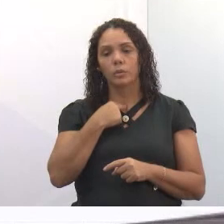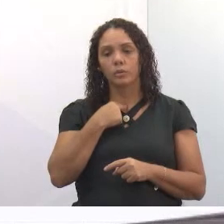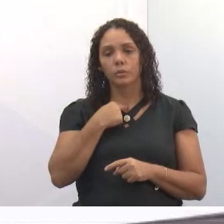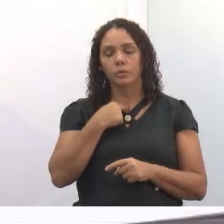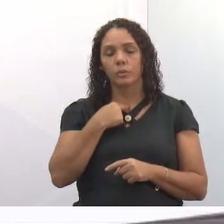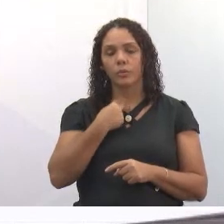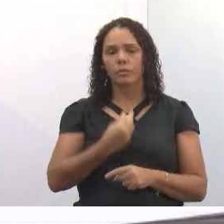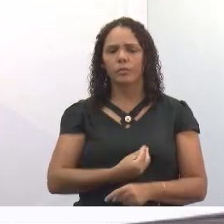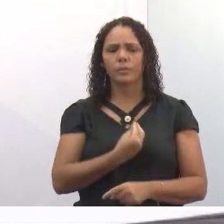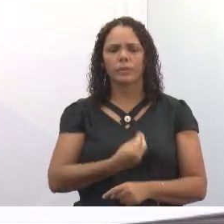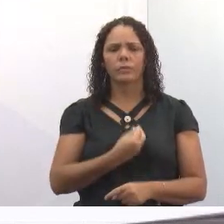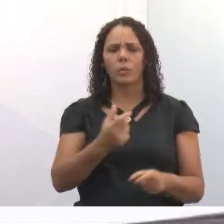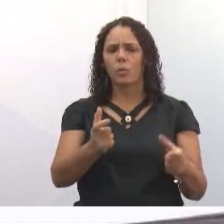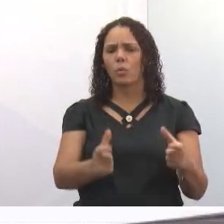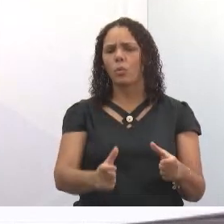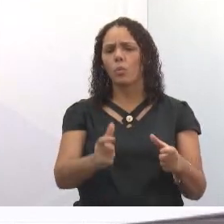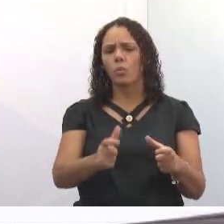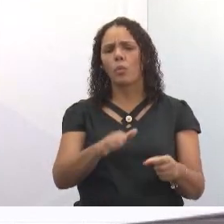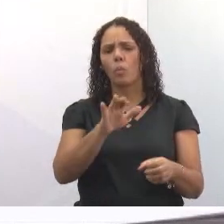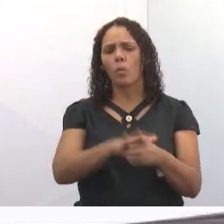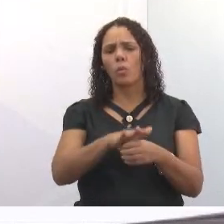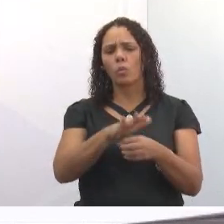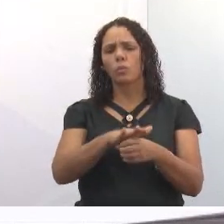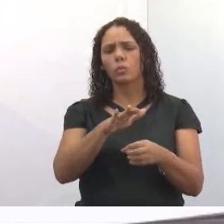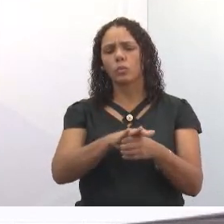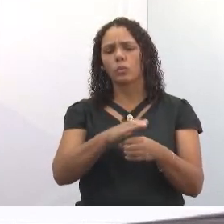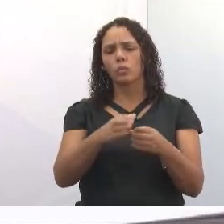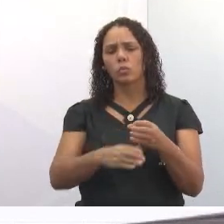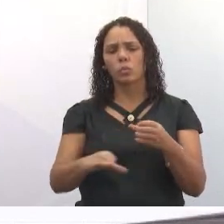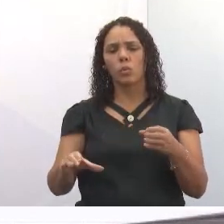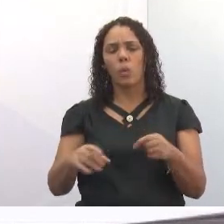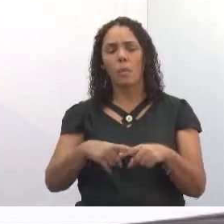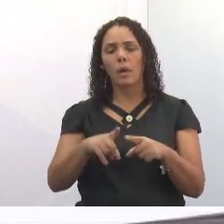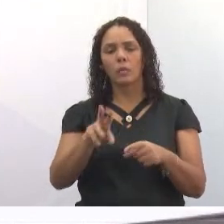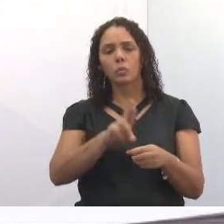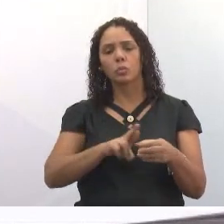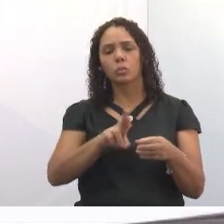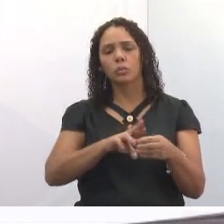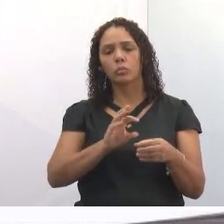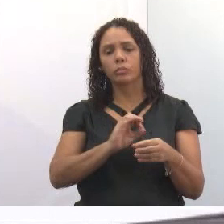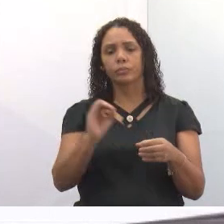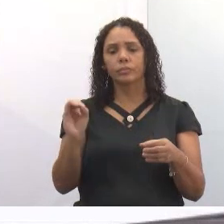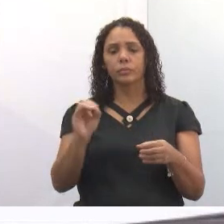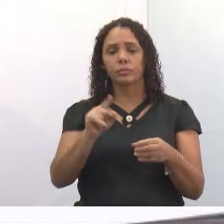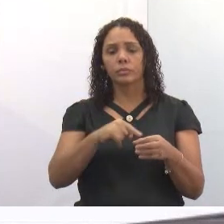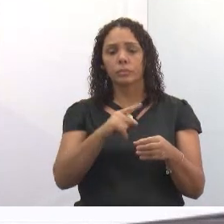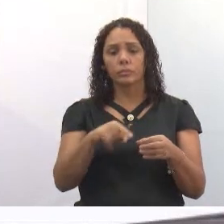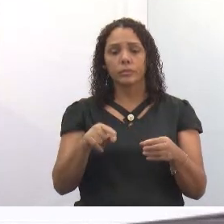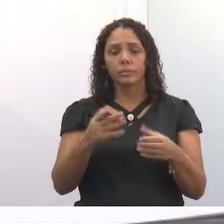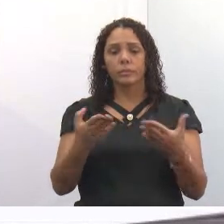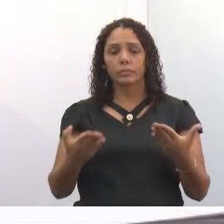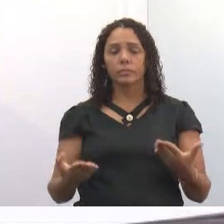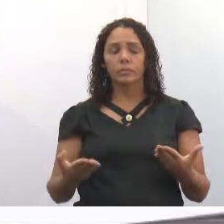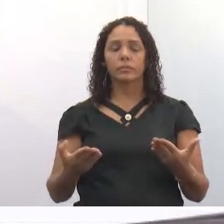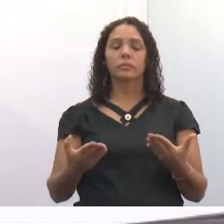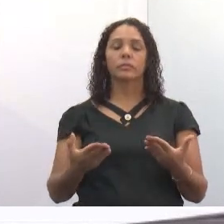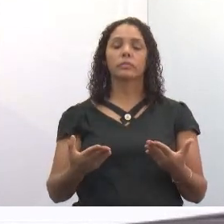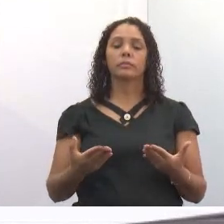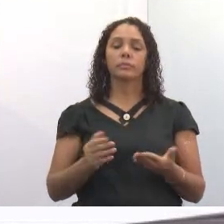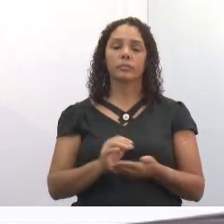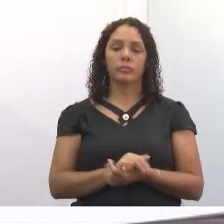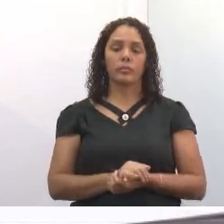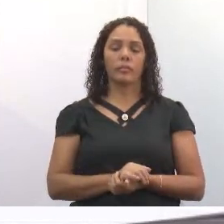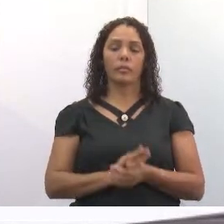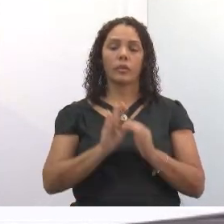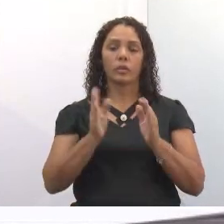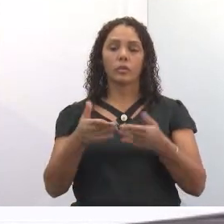estar convivendo com a rede de esgoto pronta e sem funcionar a rede de esgoto. Então,